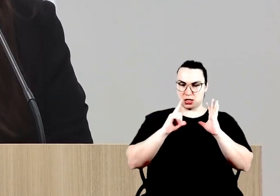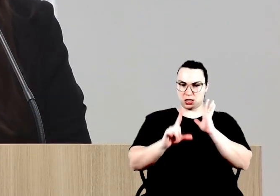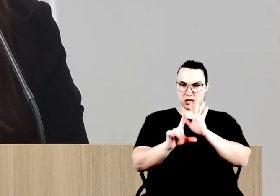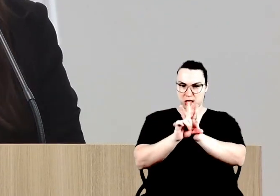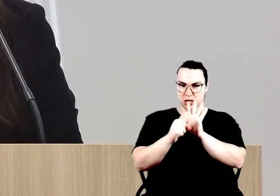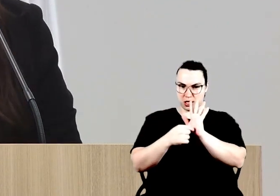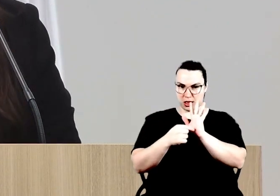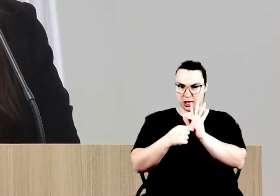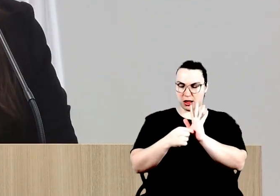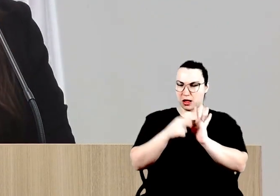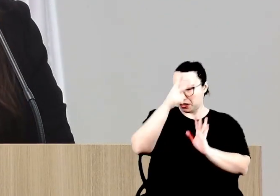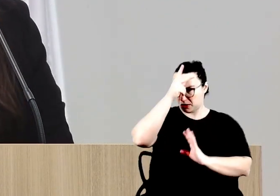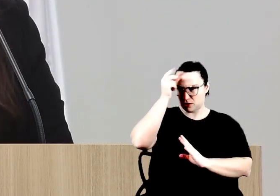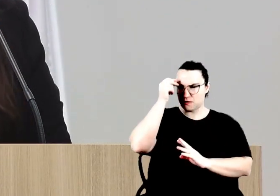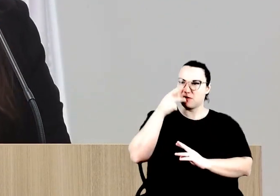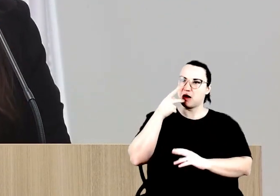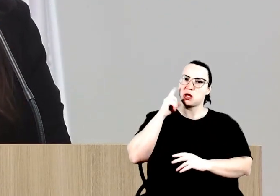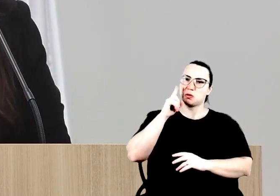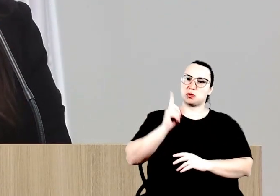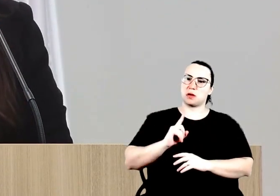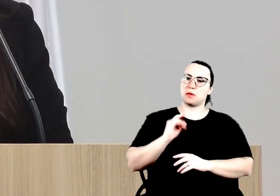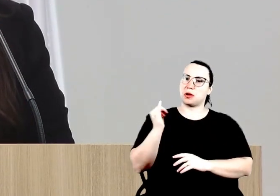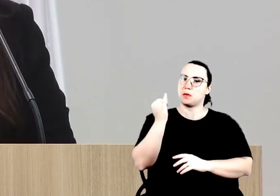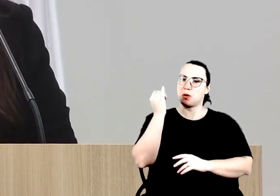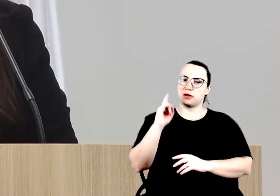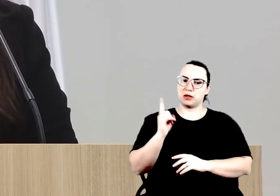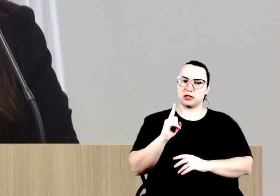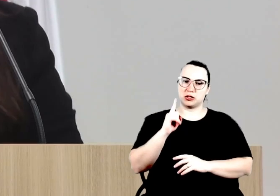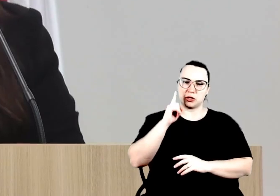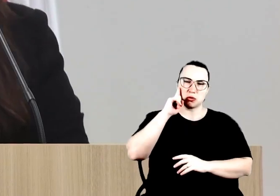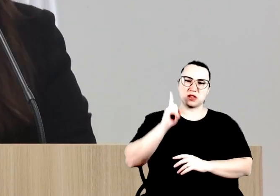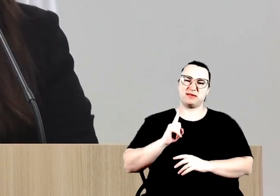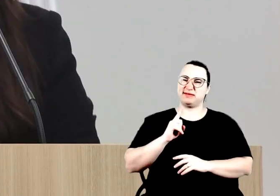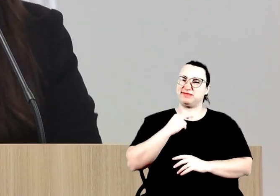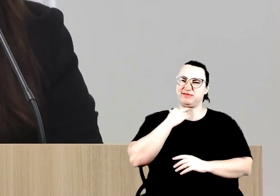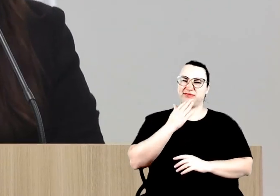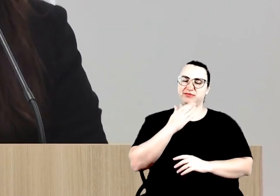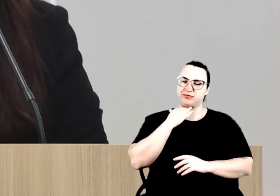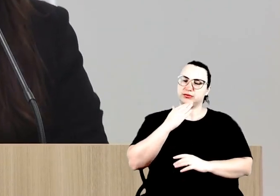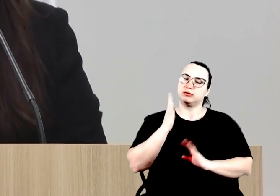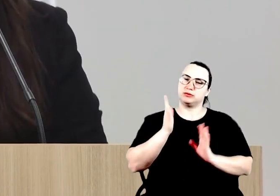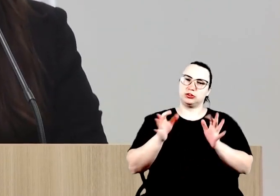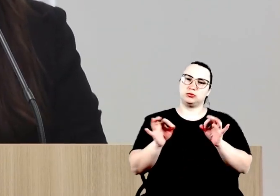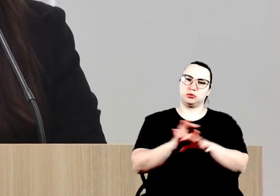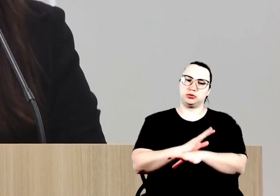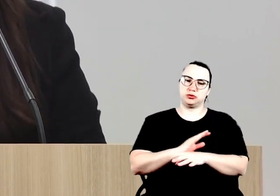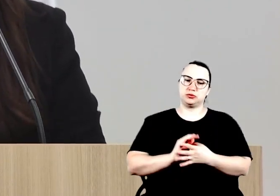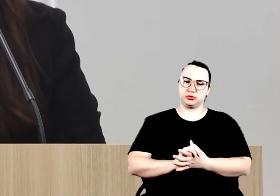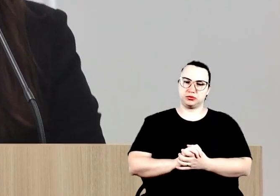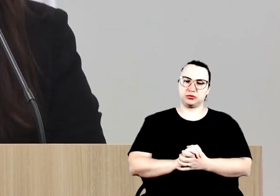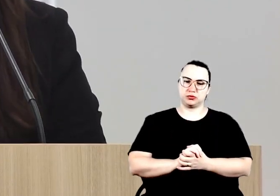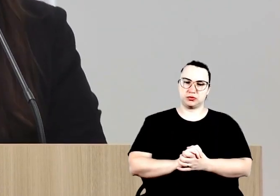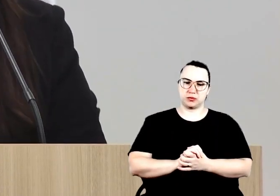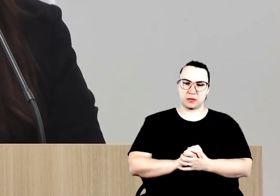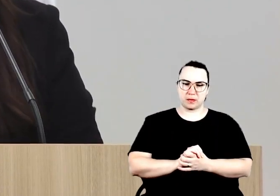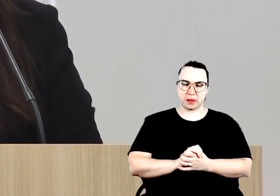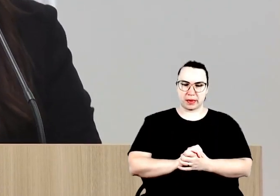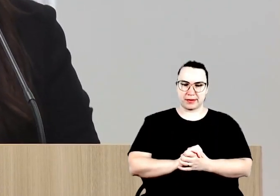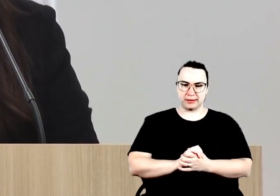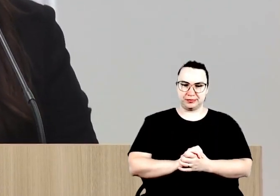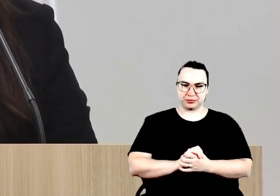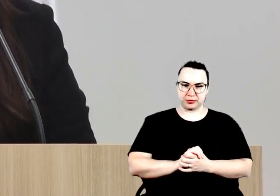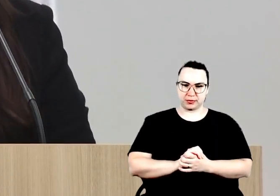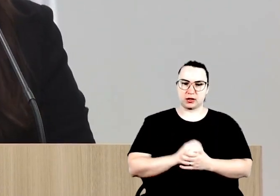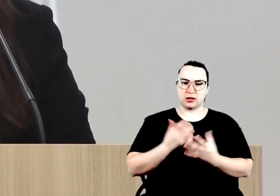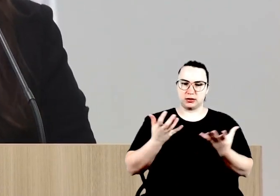da importância, eu não sabia que era importante falar sobre o tema. Então, a legislação, eu quero ressaltar alguns